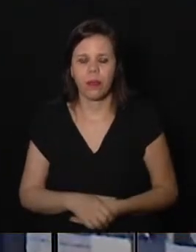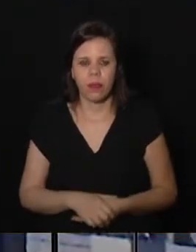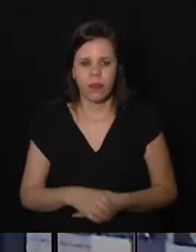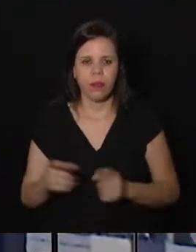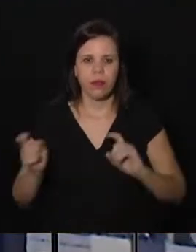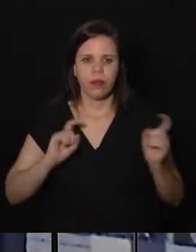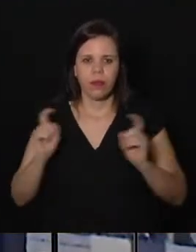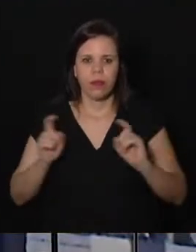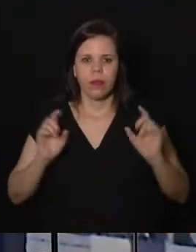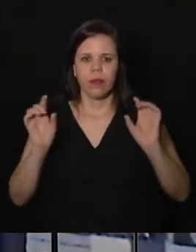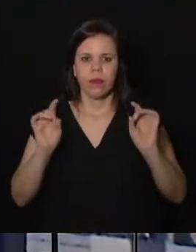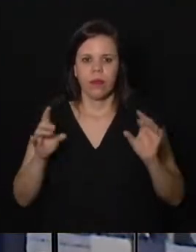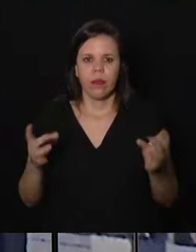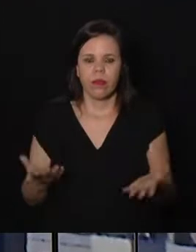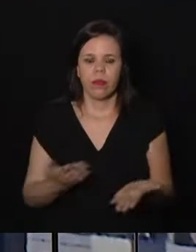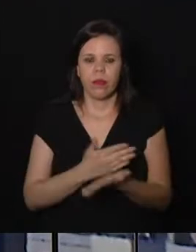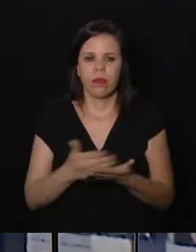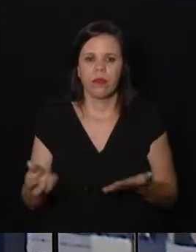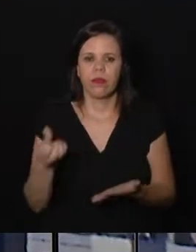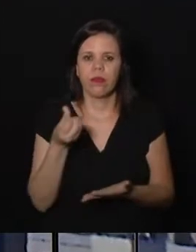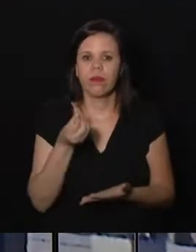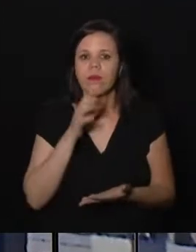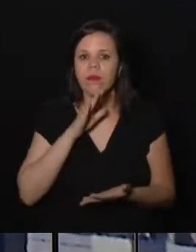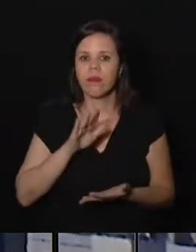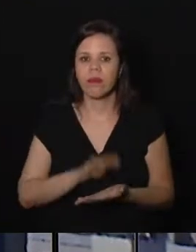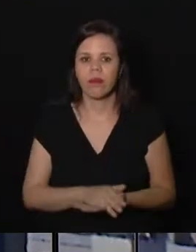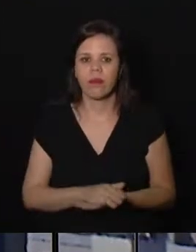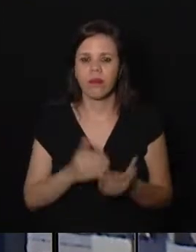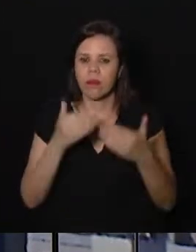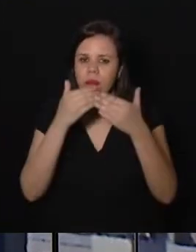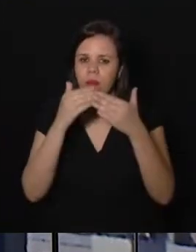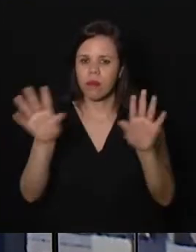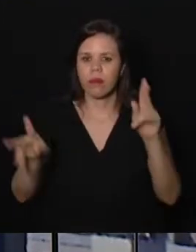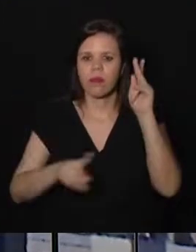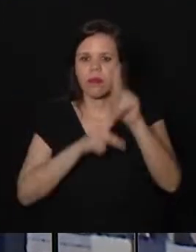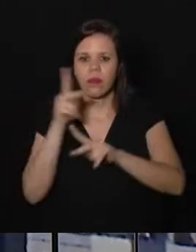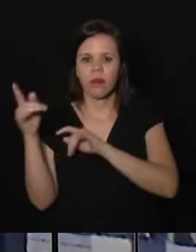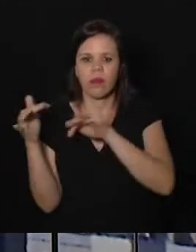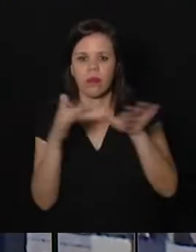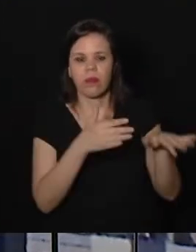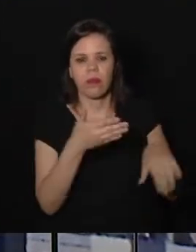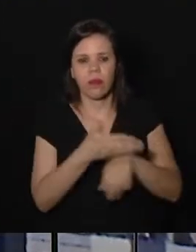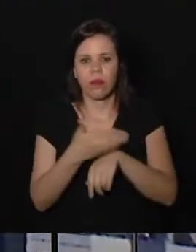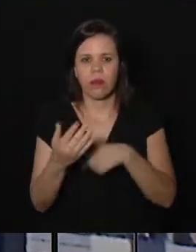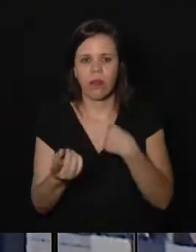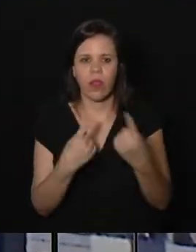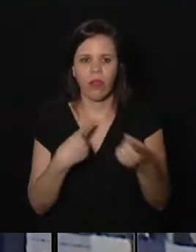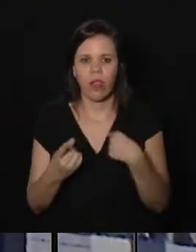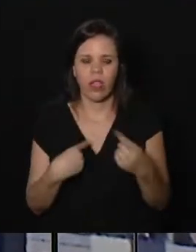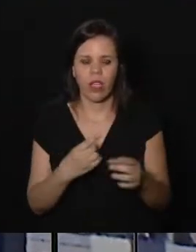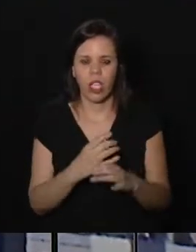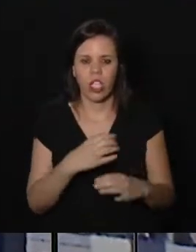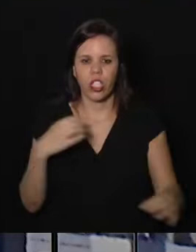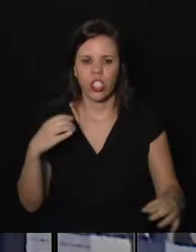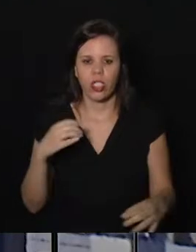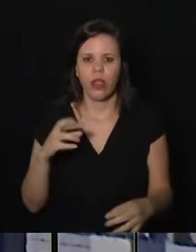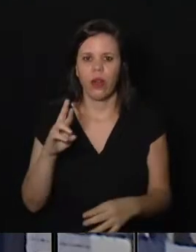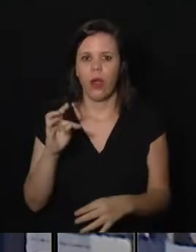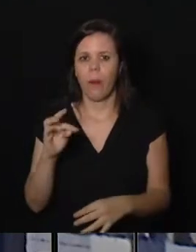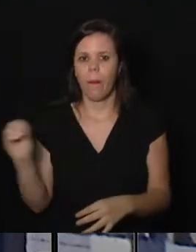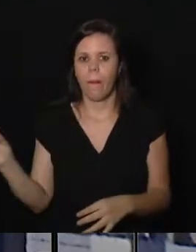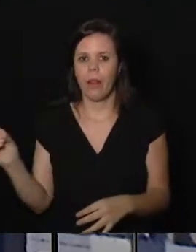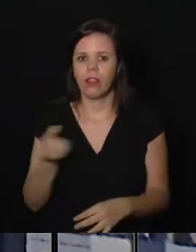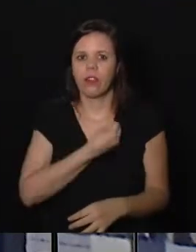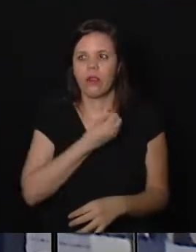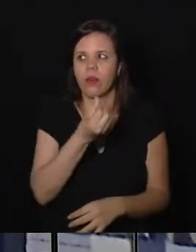reunião ordinária começa às 6 horas da tarde e é aberta ao público. Entrada pela Avenida Engenheiro Roberto Mange,